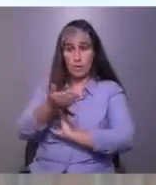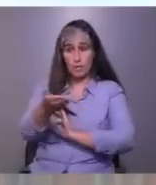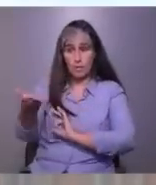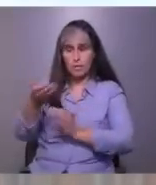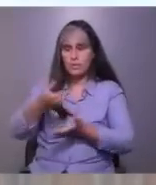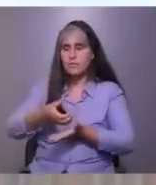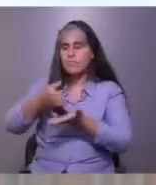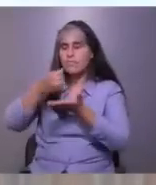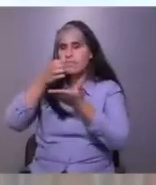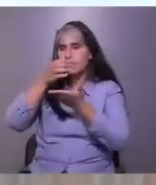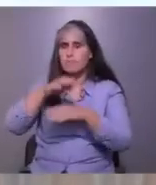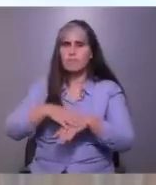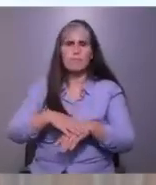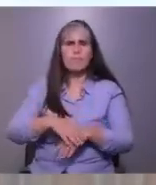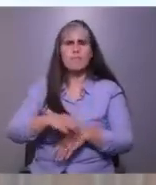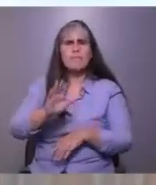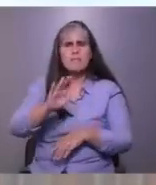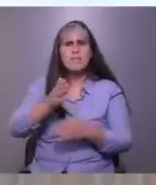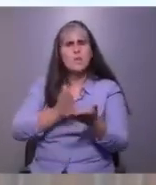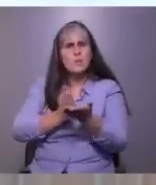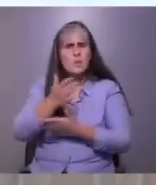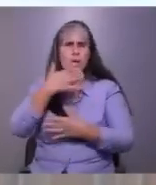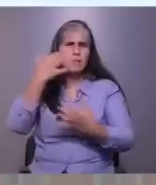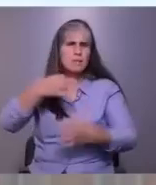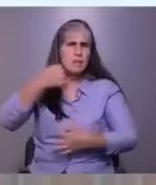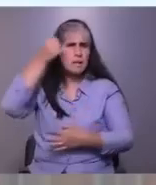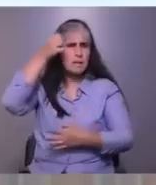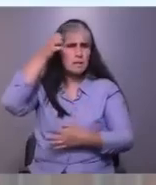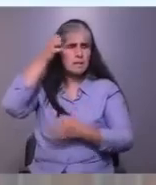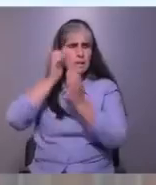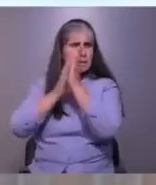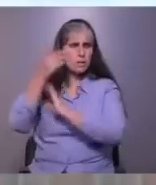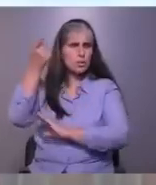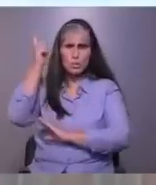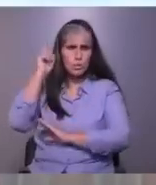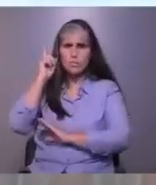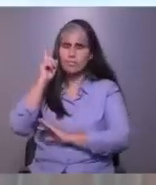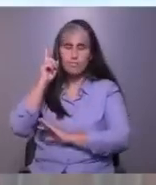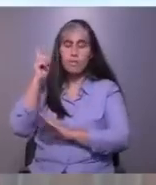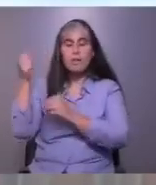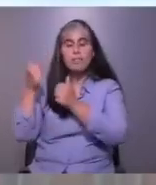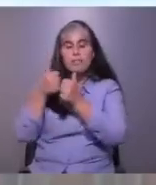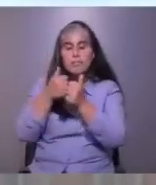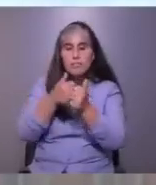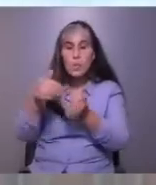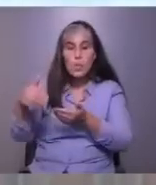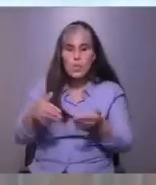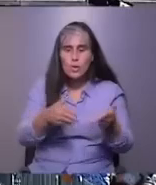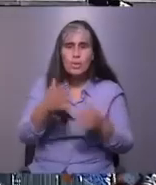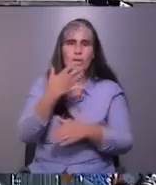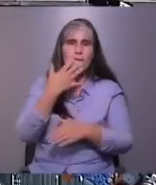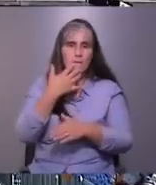Deixai em sensatez e vivereis. Segui o caminho da prudência.